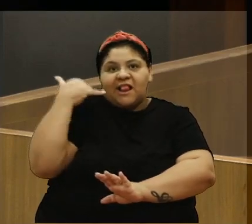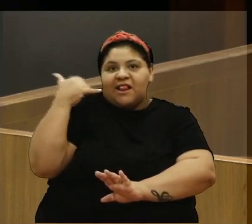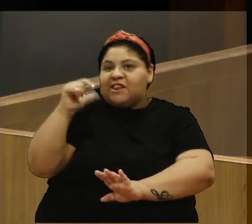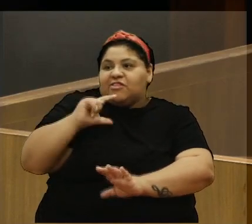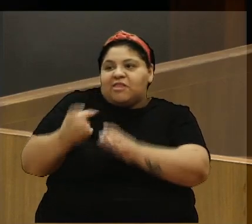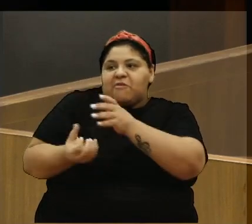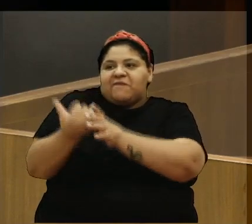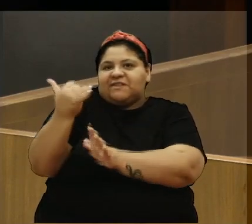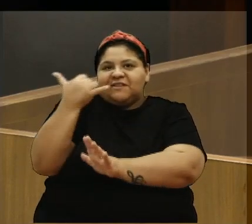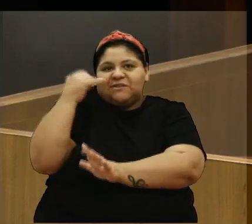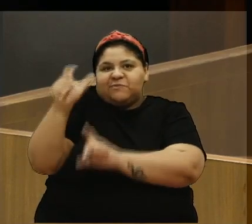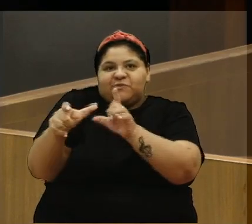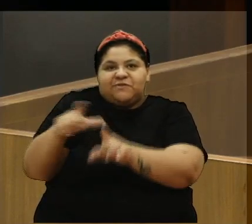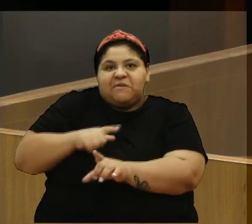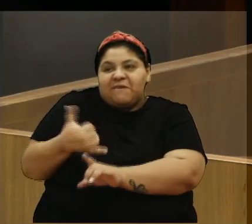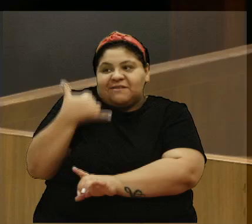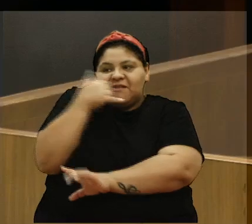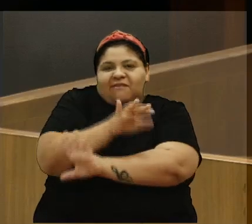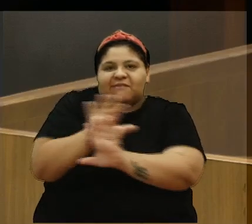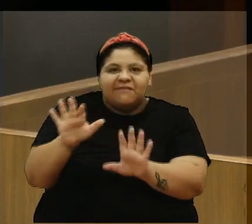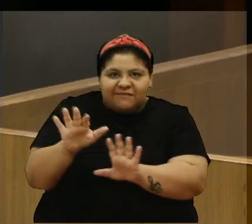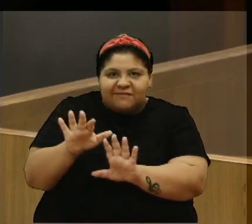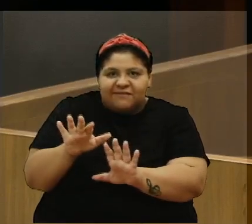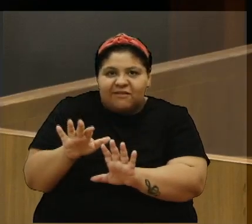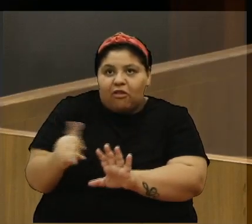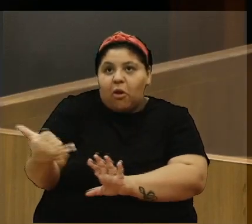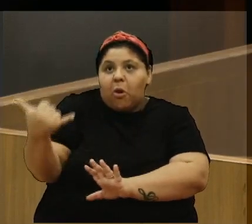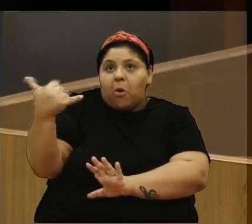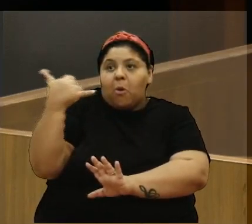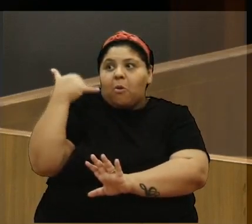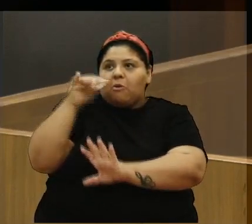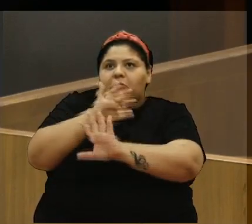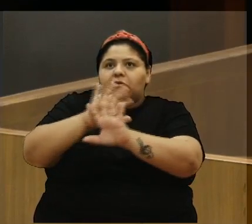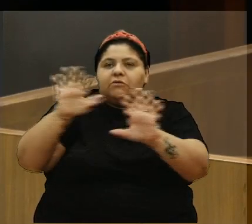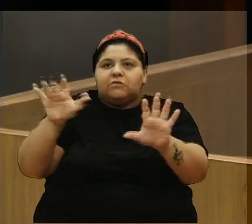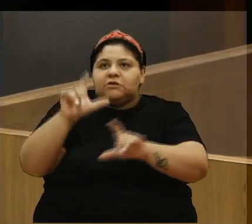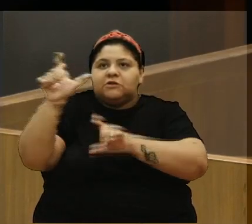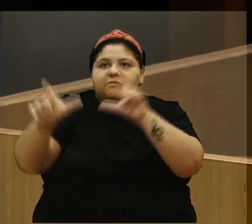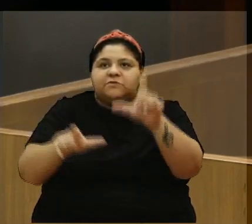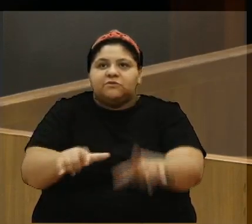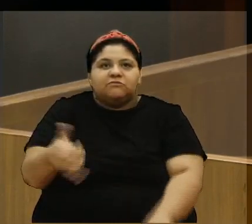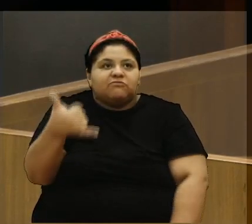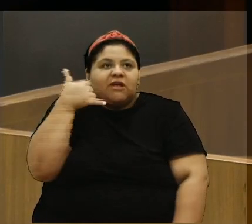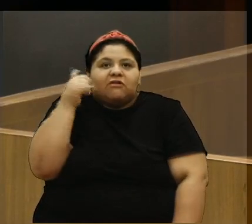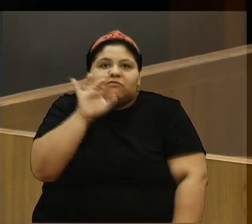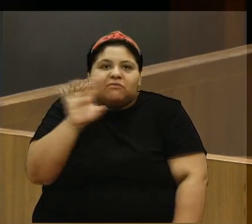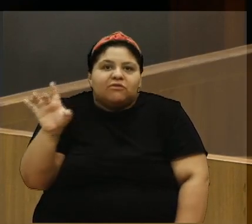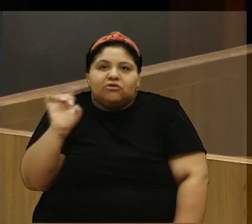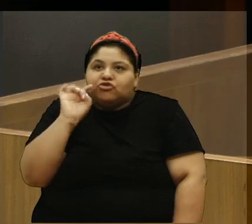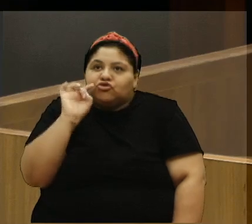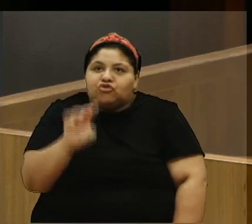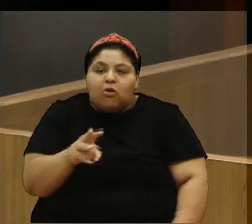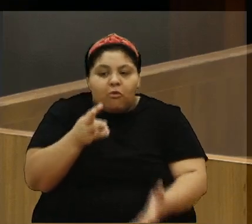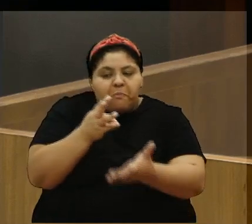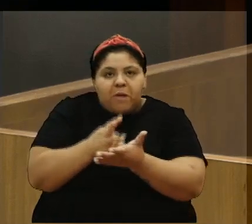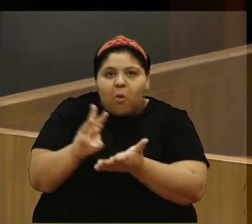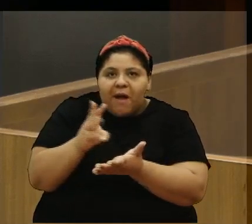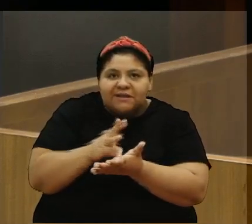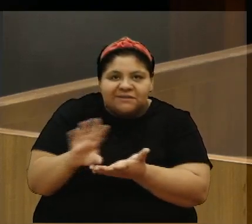mais telefone, as pessoas nem têm mais telefone. Quando toca o telefone celular das pessoas, ninguém mais nem quer atender, só pelo WhatsApp.